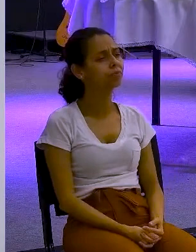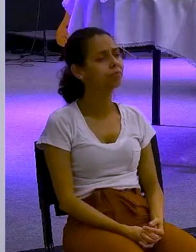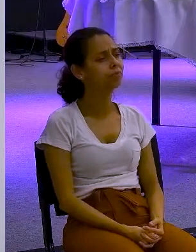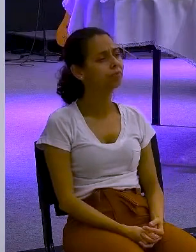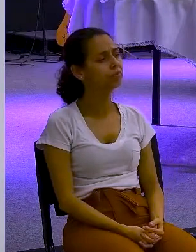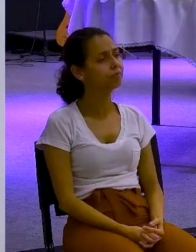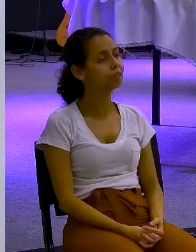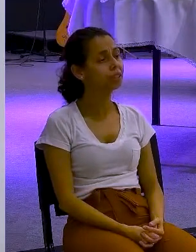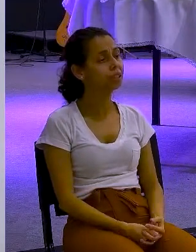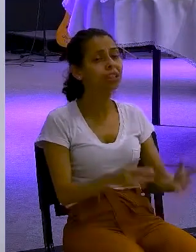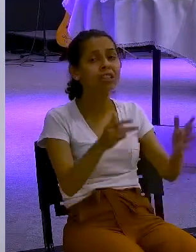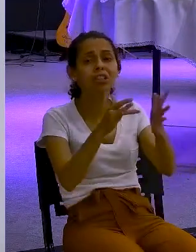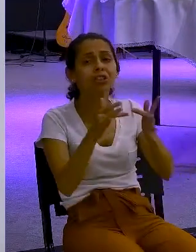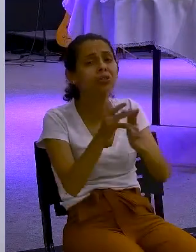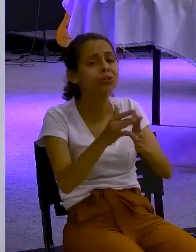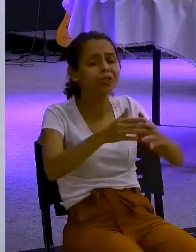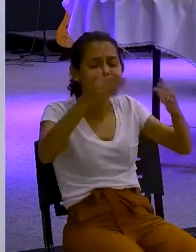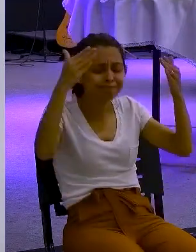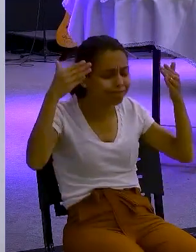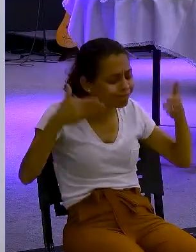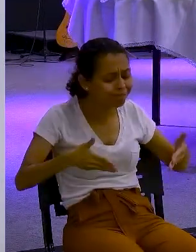Jesus está aqui,